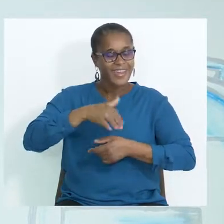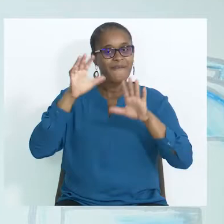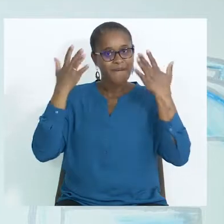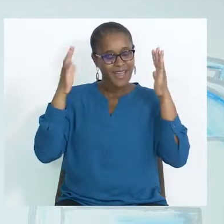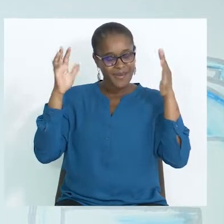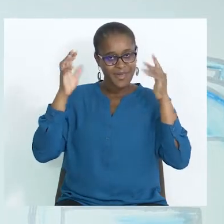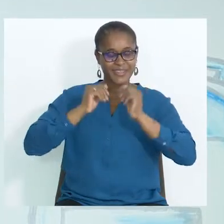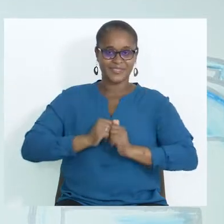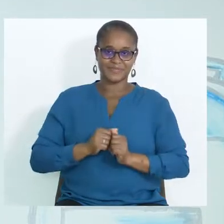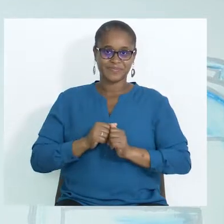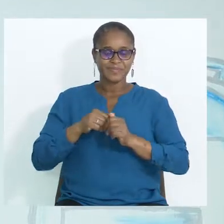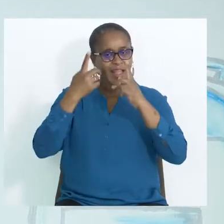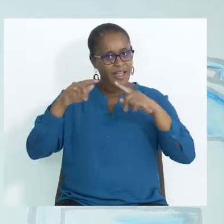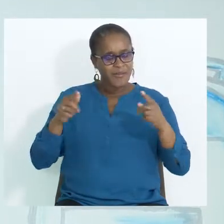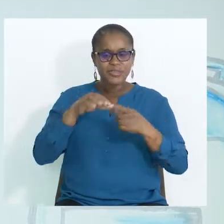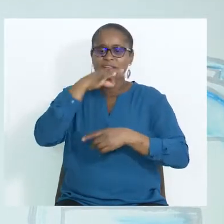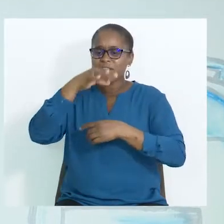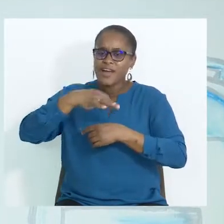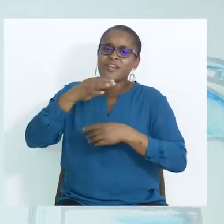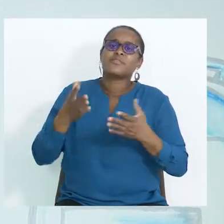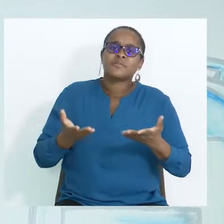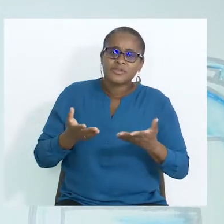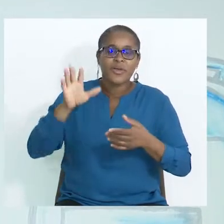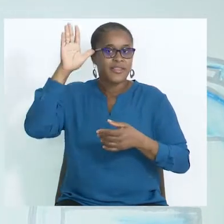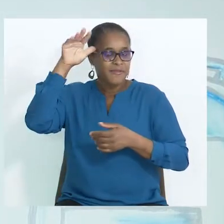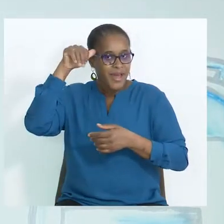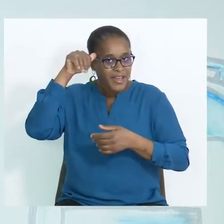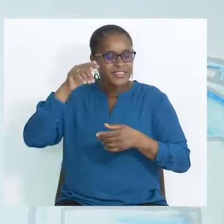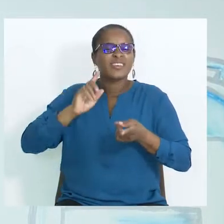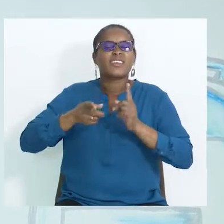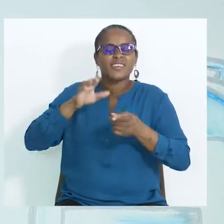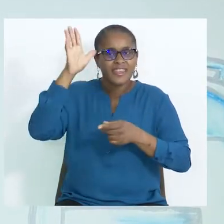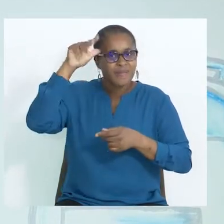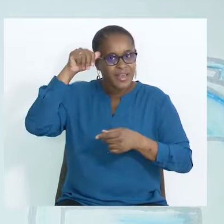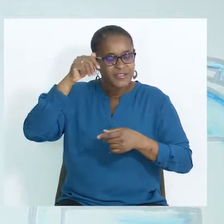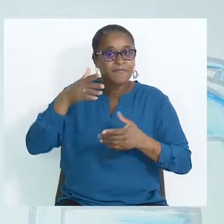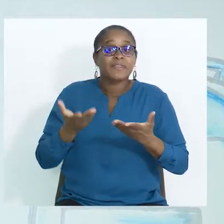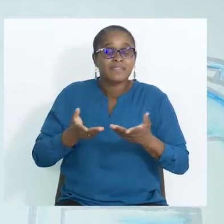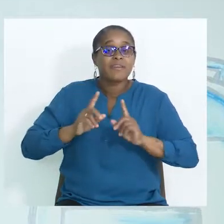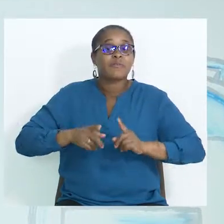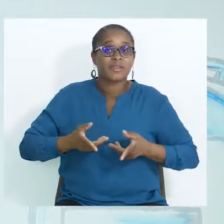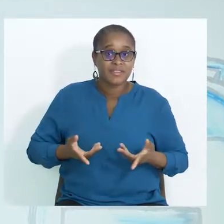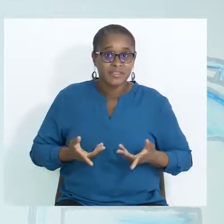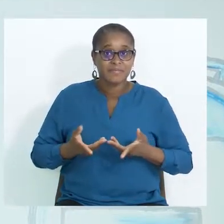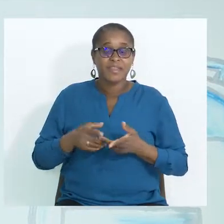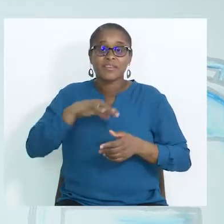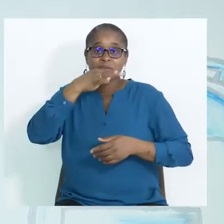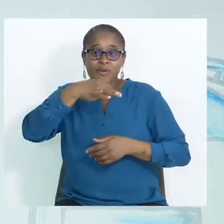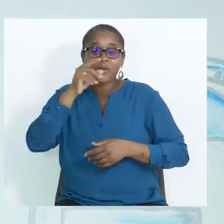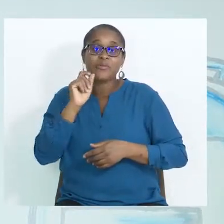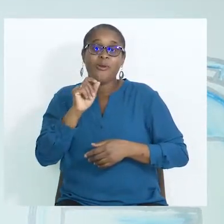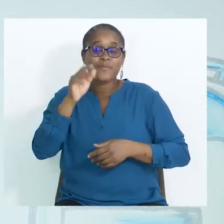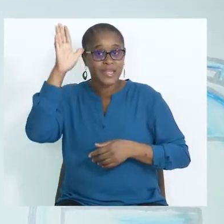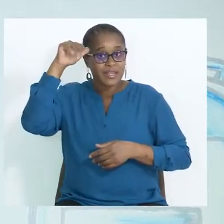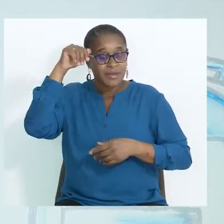bem meus parabéns a música fala sobre os animais que mais vamos lá vamos